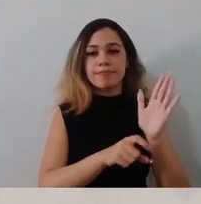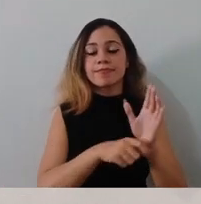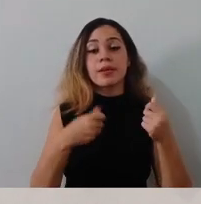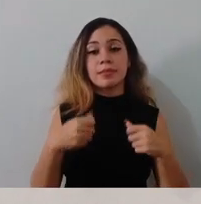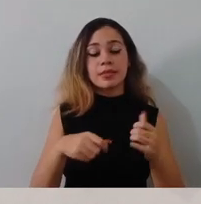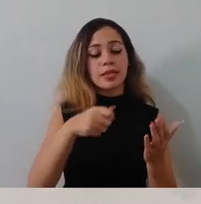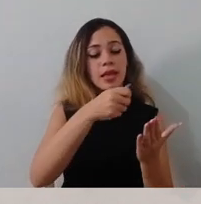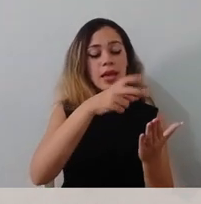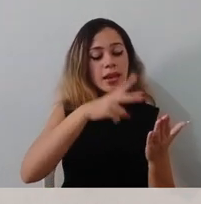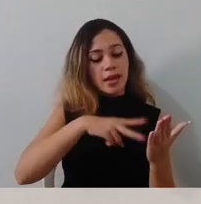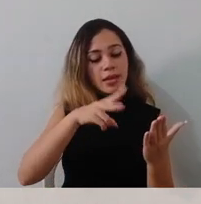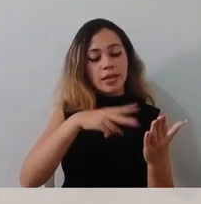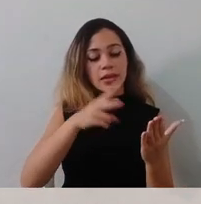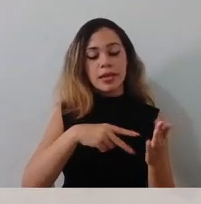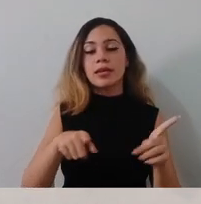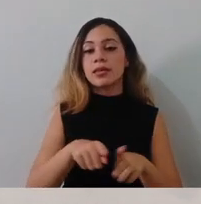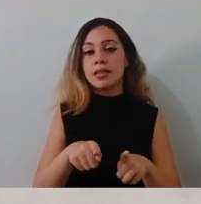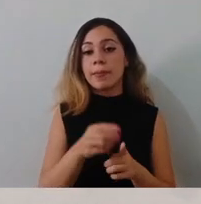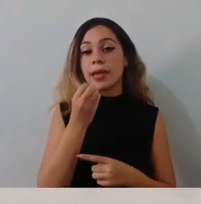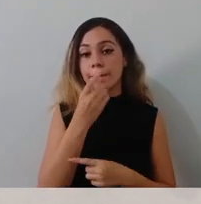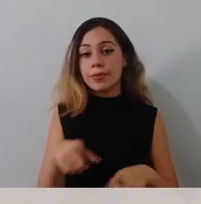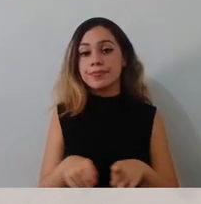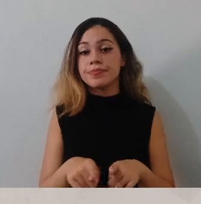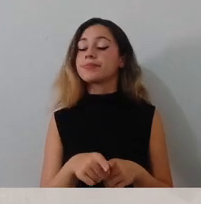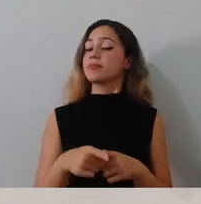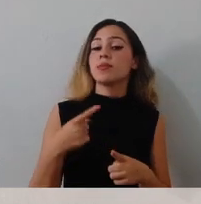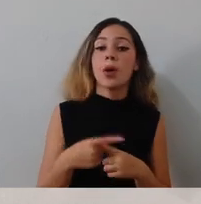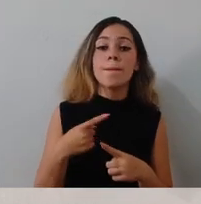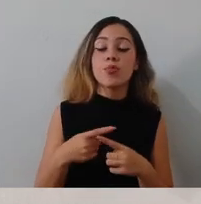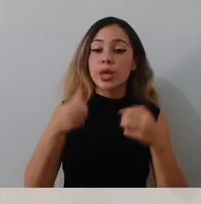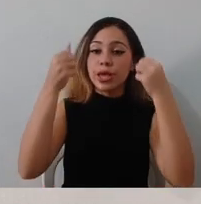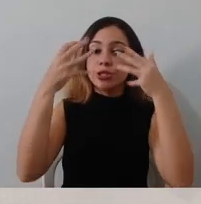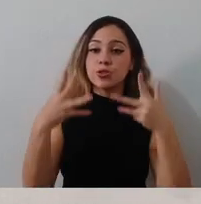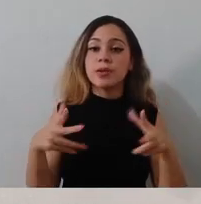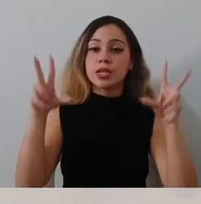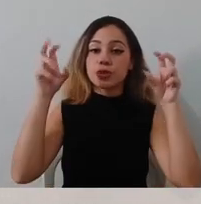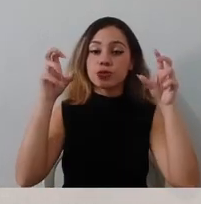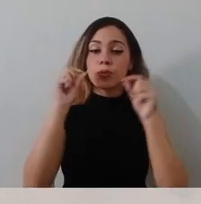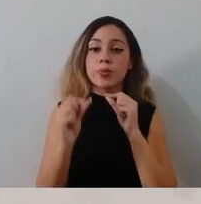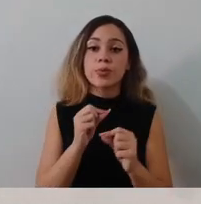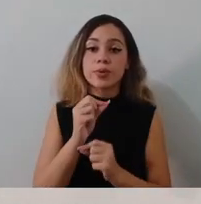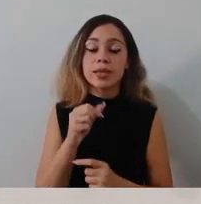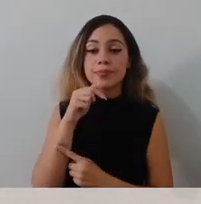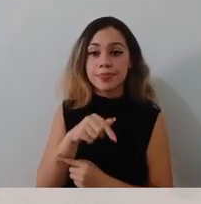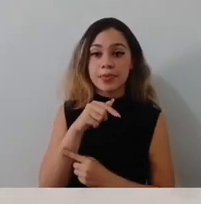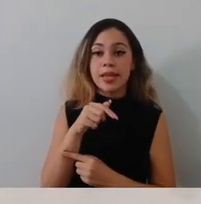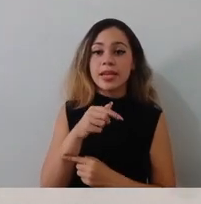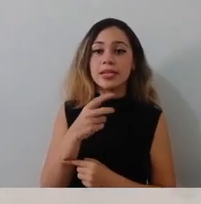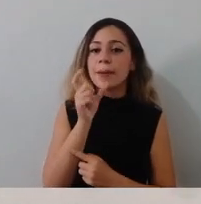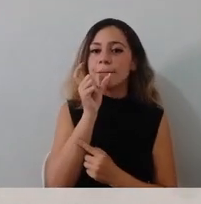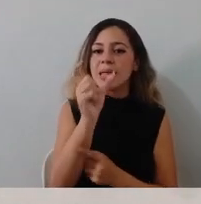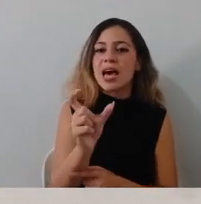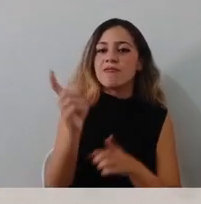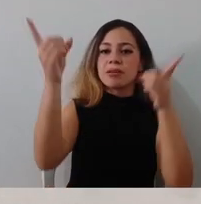que vale a pena a leitura. Diversidades funcionais? Funcionais. É porque ele vai abordar que esse